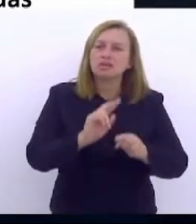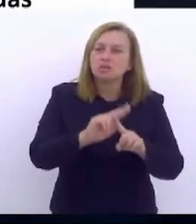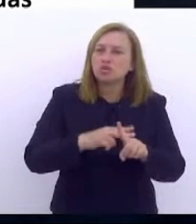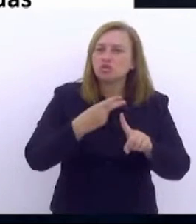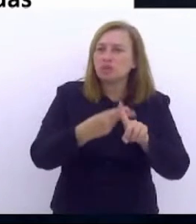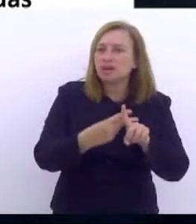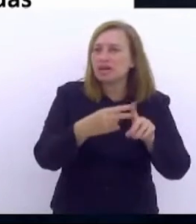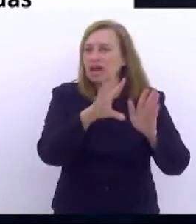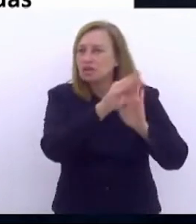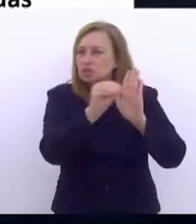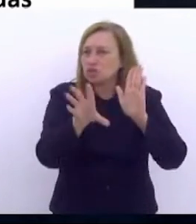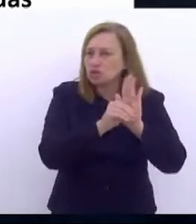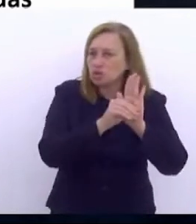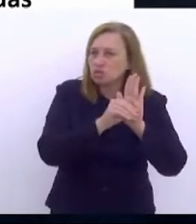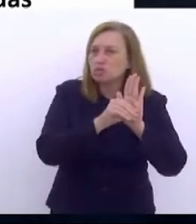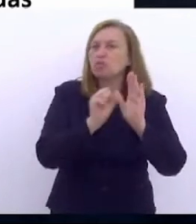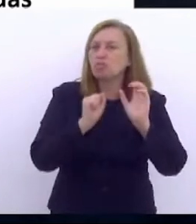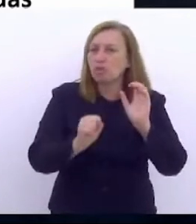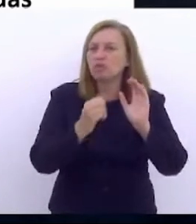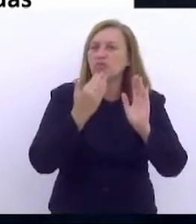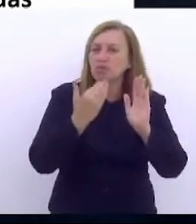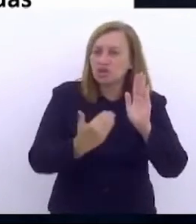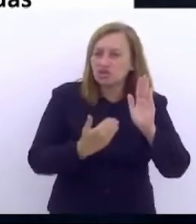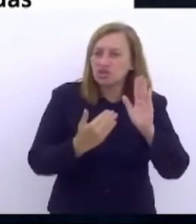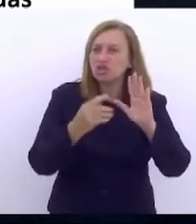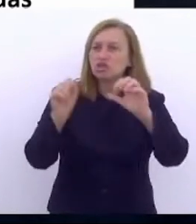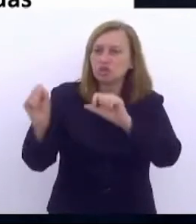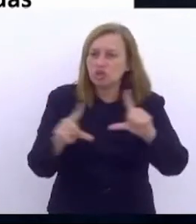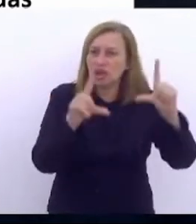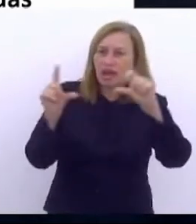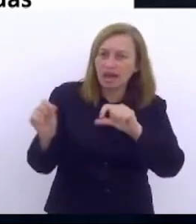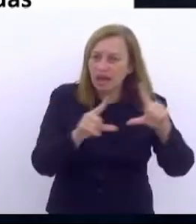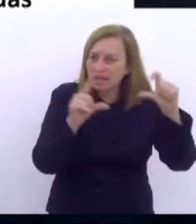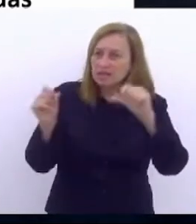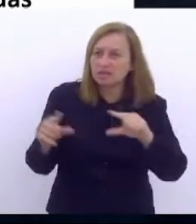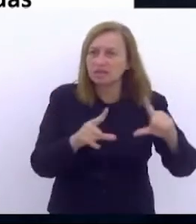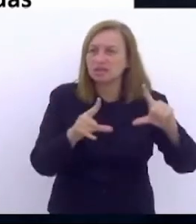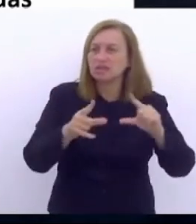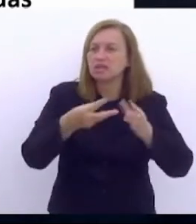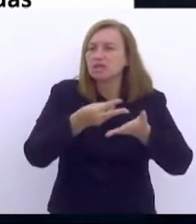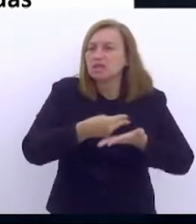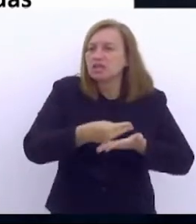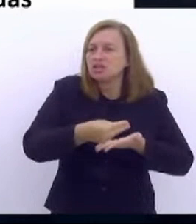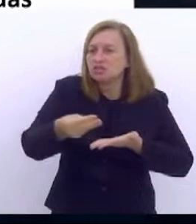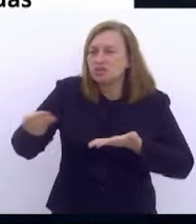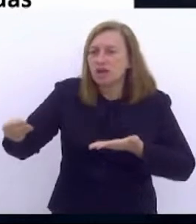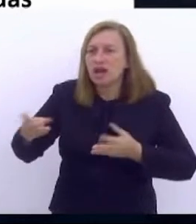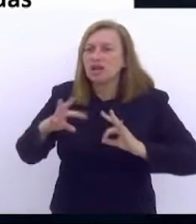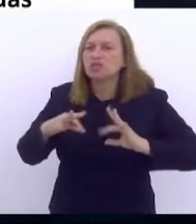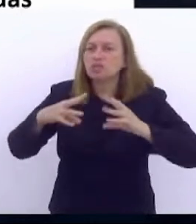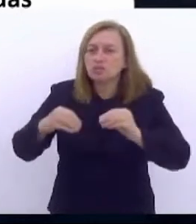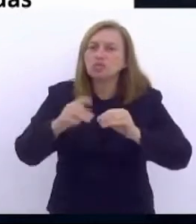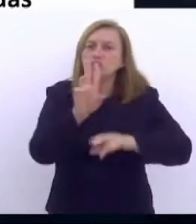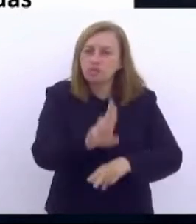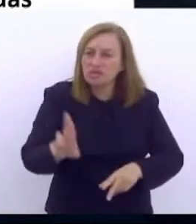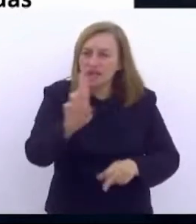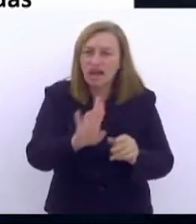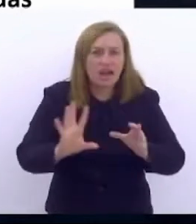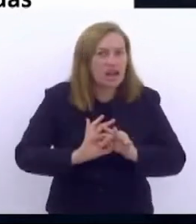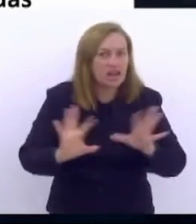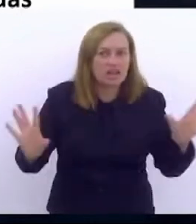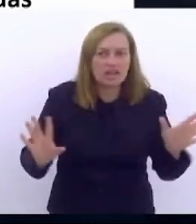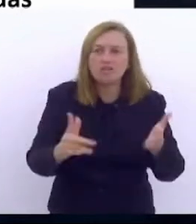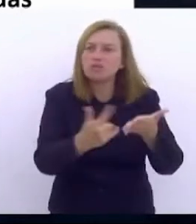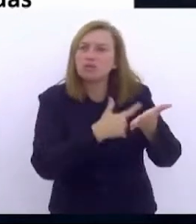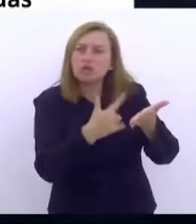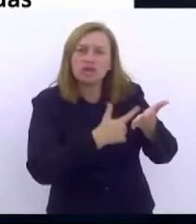multiplicadores desse conteúdo. Podem me pedir os slides, para vocês até melhorar a formatação deles, e usar à vontade, né? Os